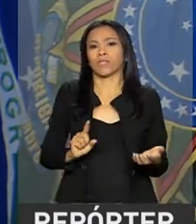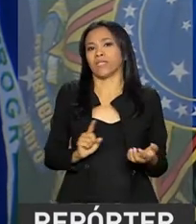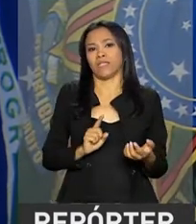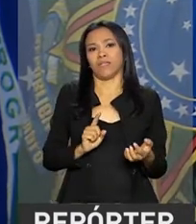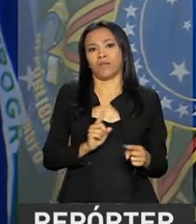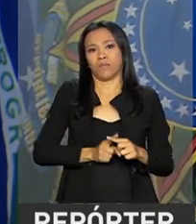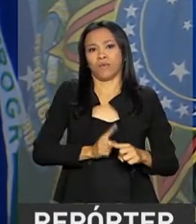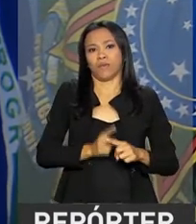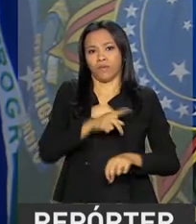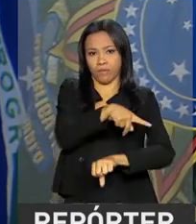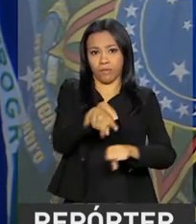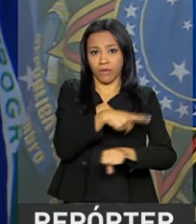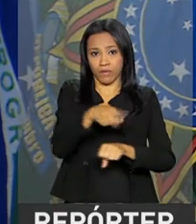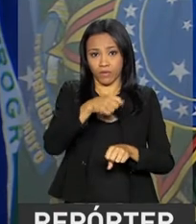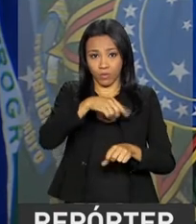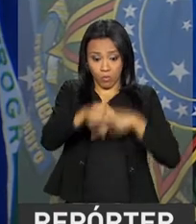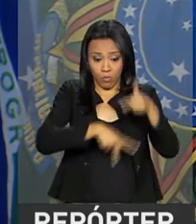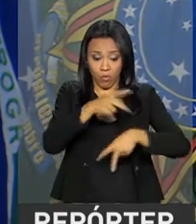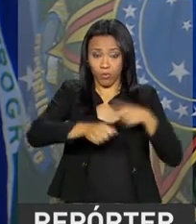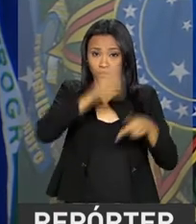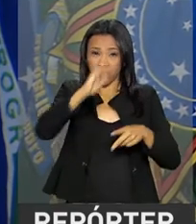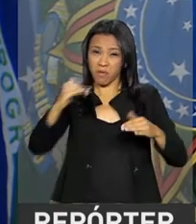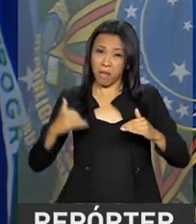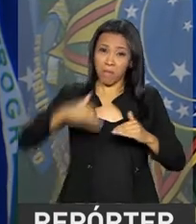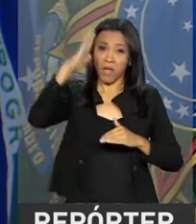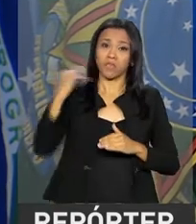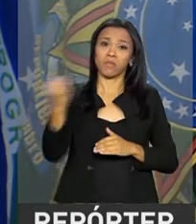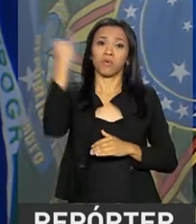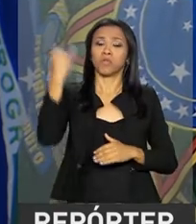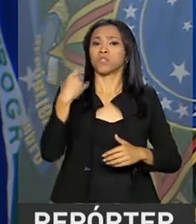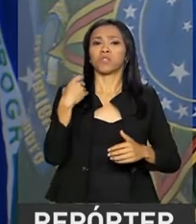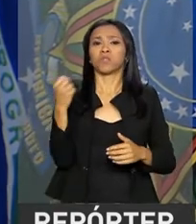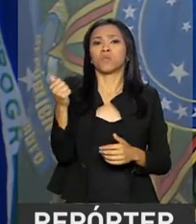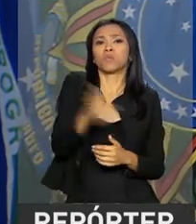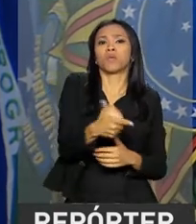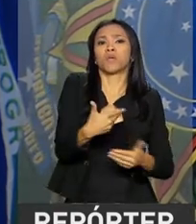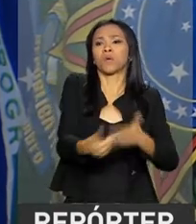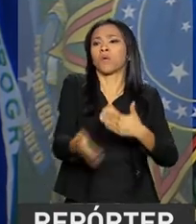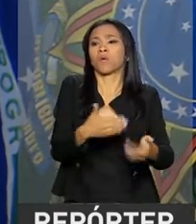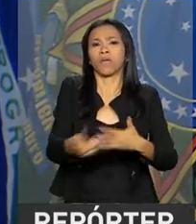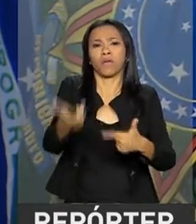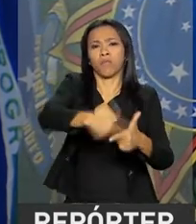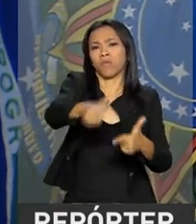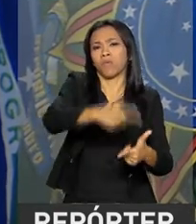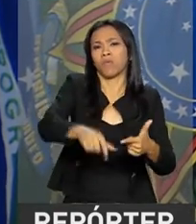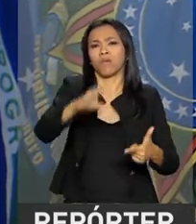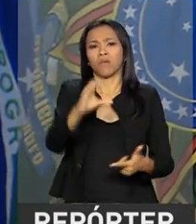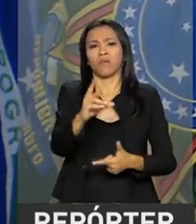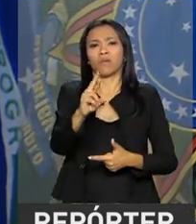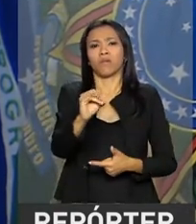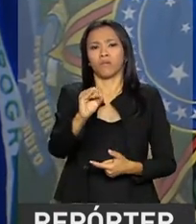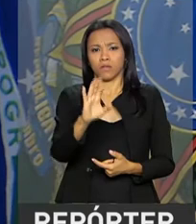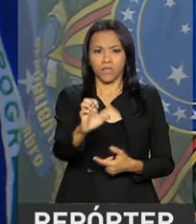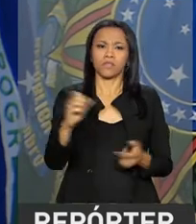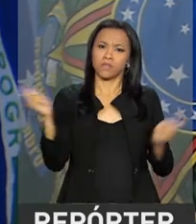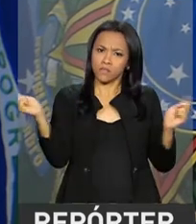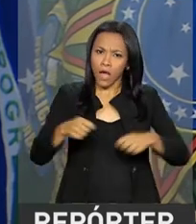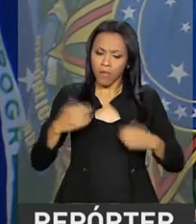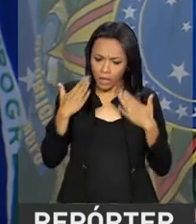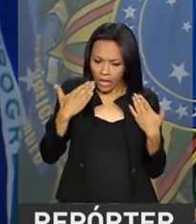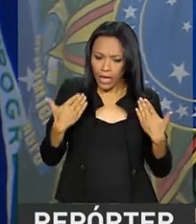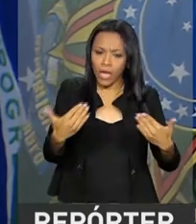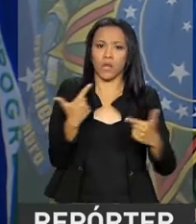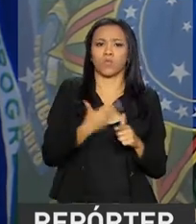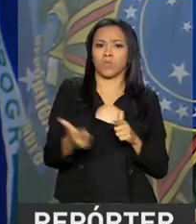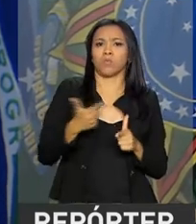o brasil não para o povo brasileiro é maior do que todo e qualquer crise o povo brasileiro é capaz de encarar os problemas muitas vezes